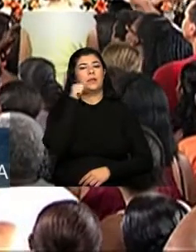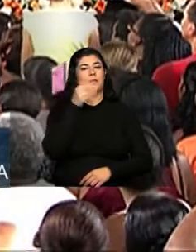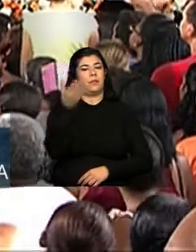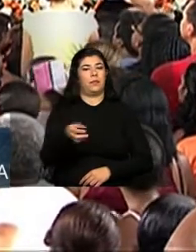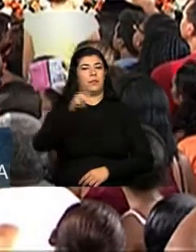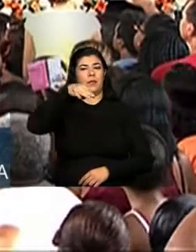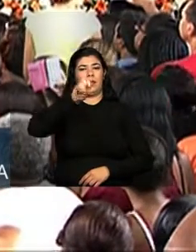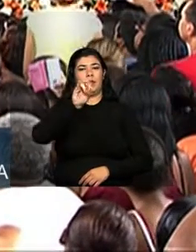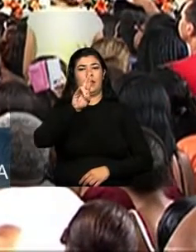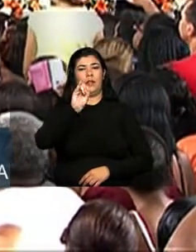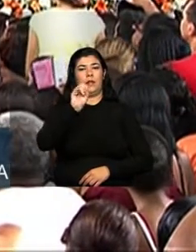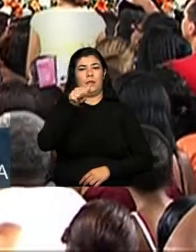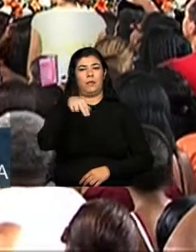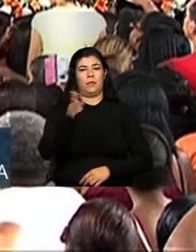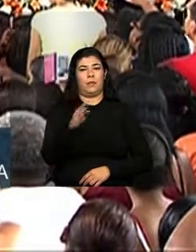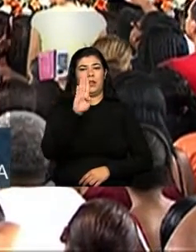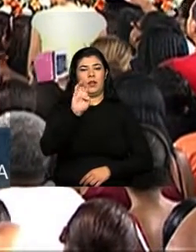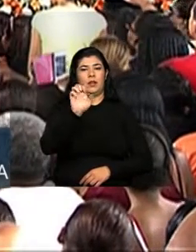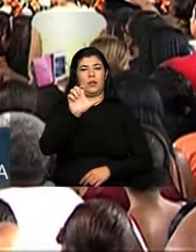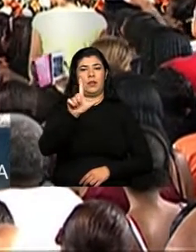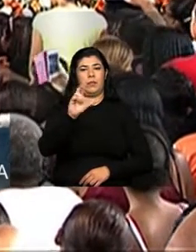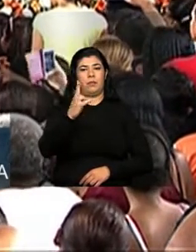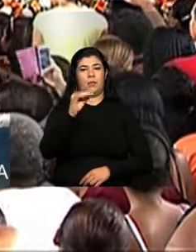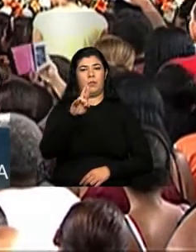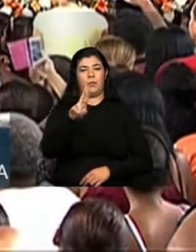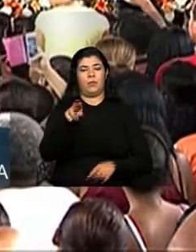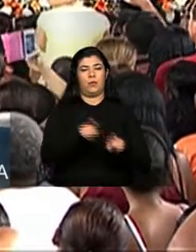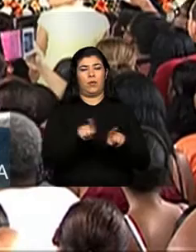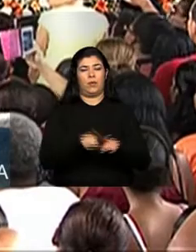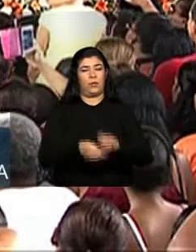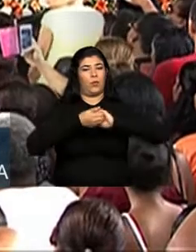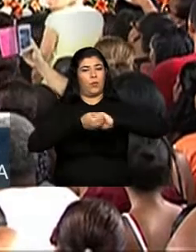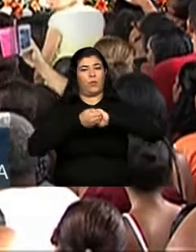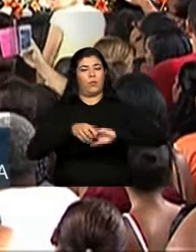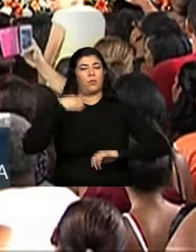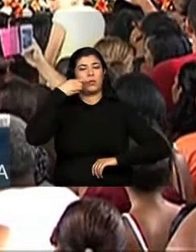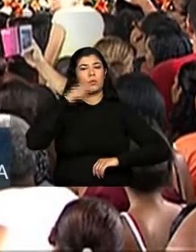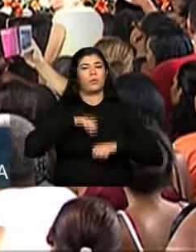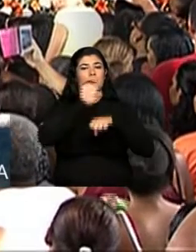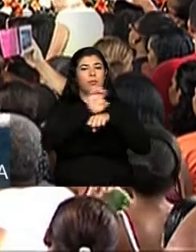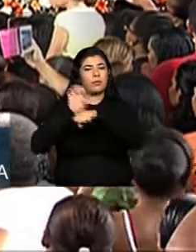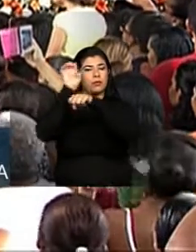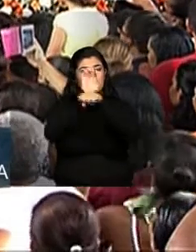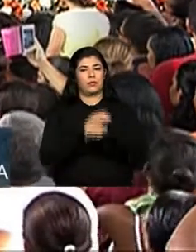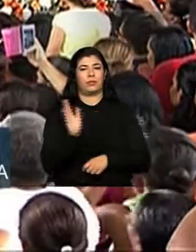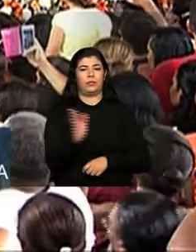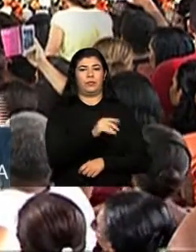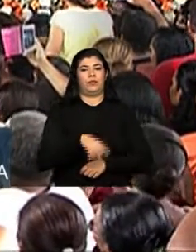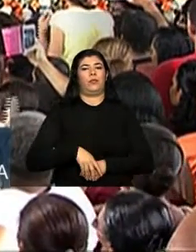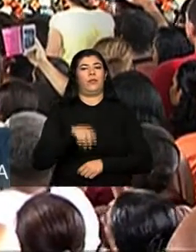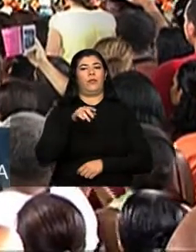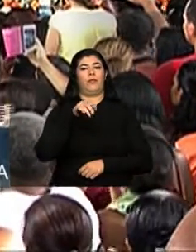Belchior. Cumprimentar os deputados estaduais, Zé Neto,